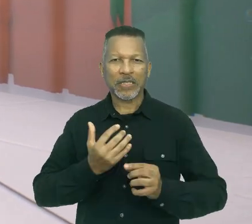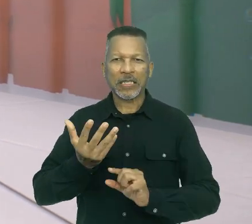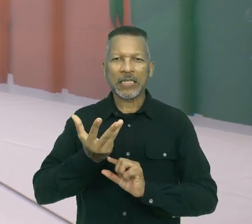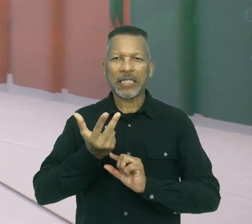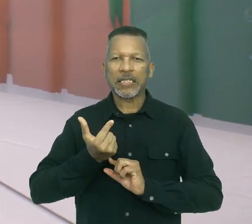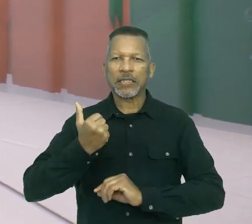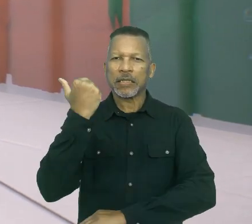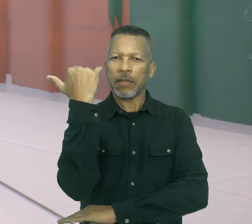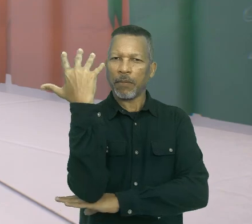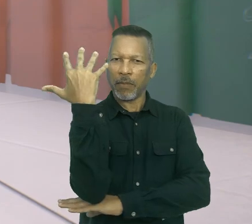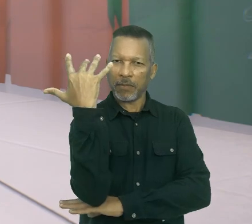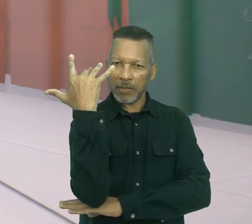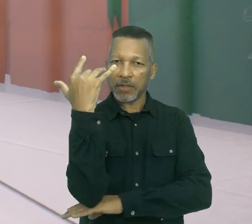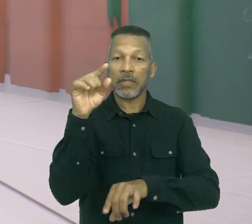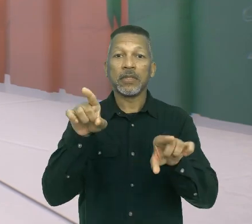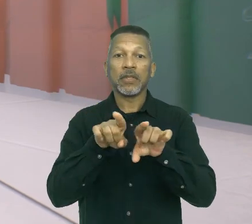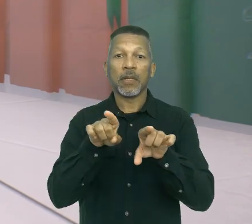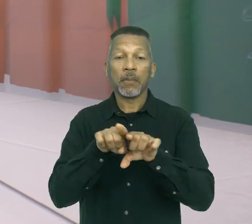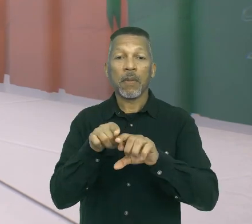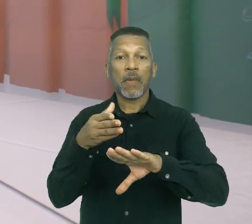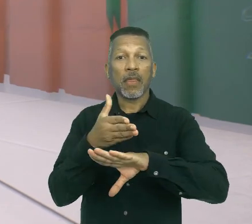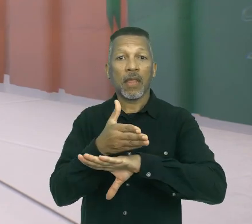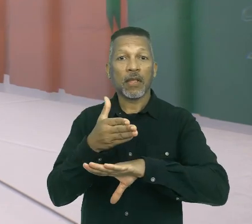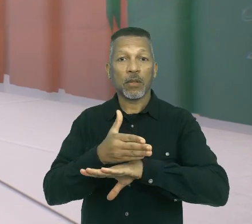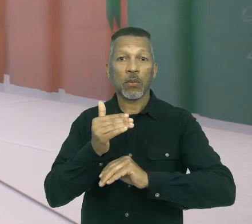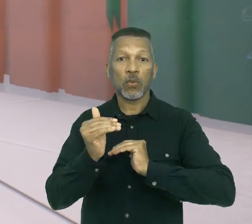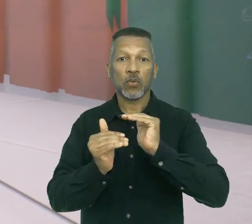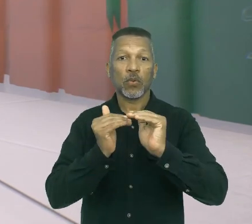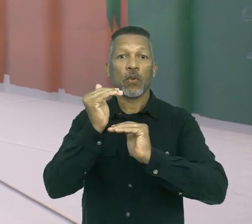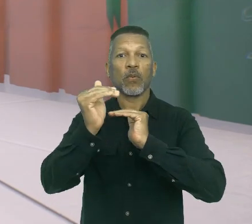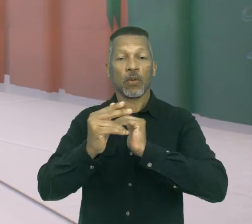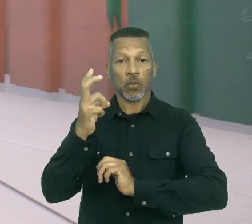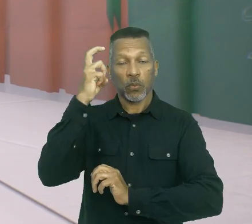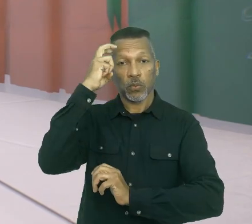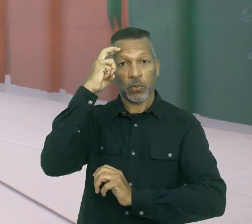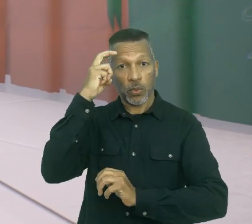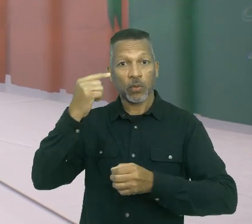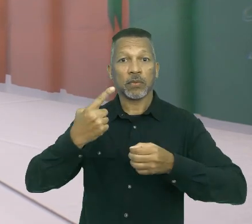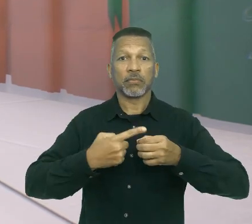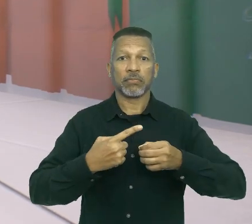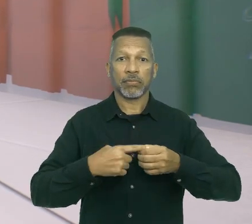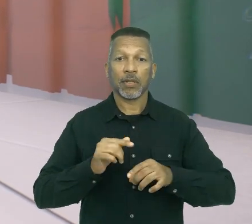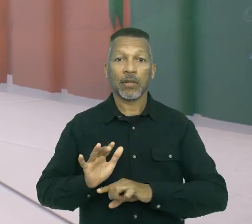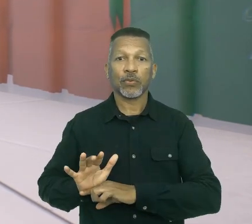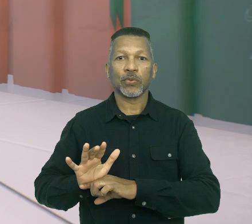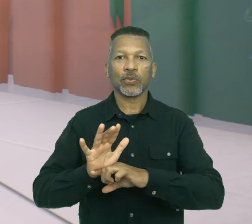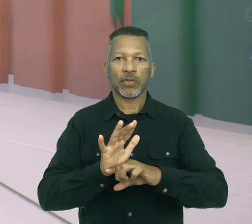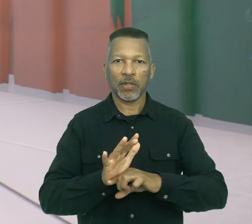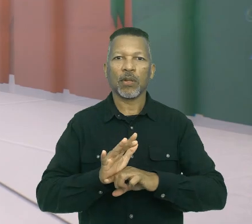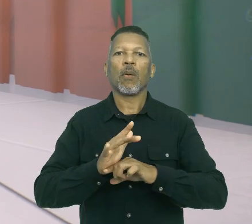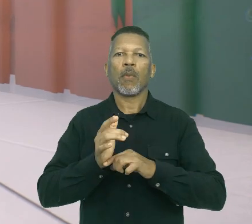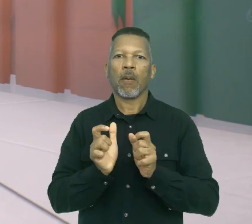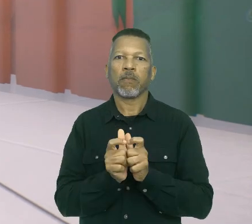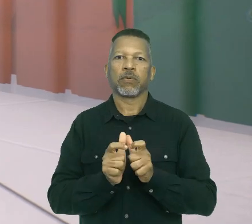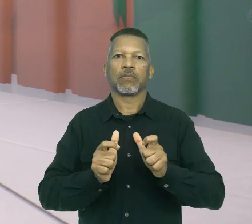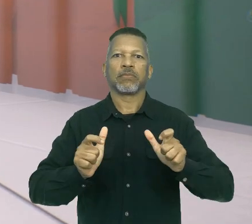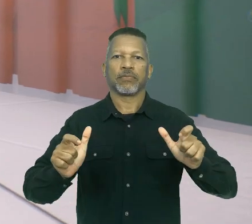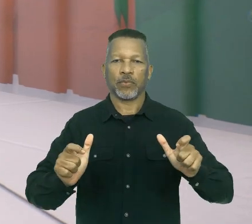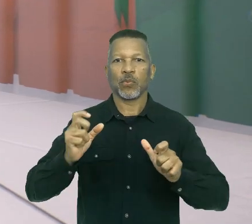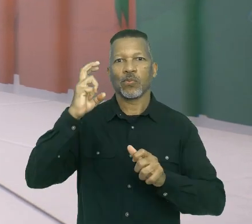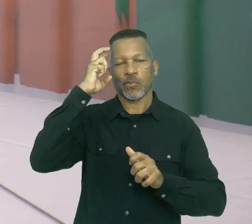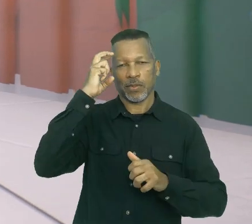Ipatinga atuam ativamente no desenvolvimento cultural da cidade, contribuindo para a sua expansão